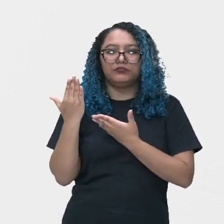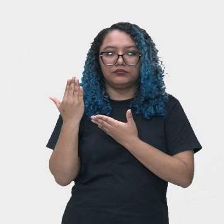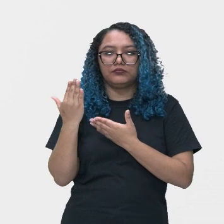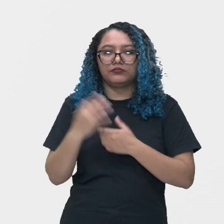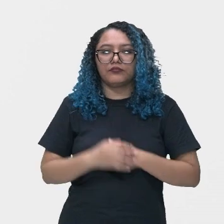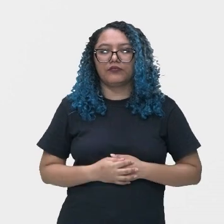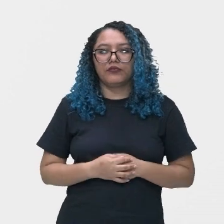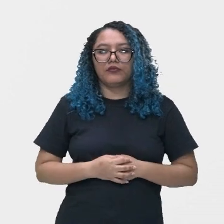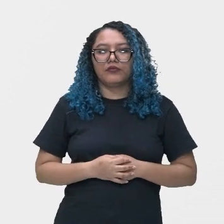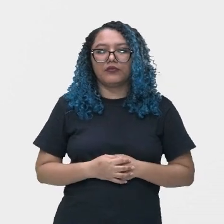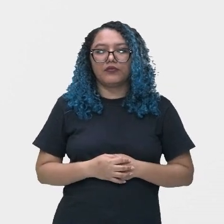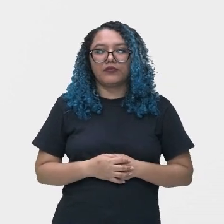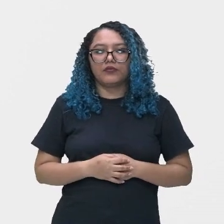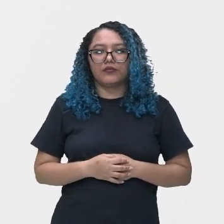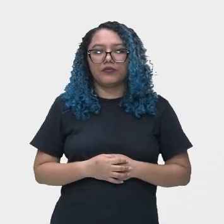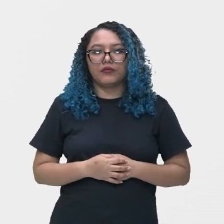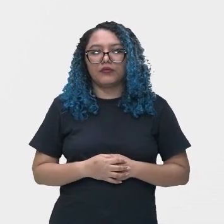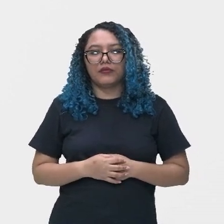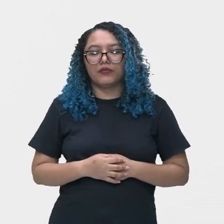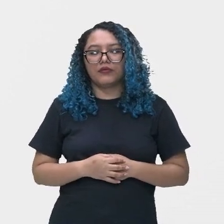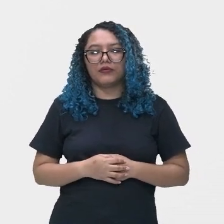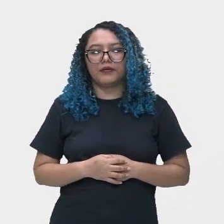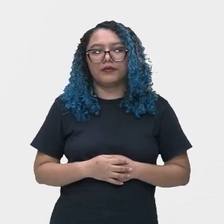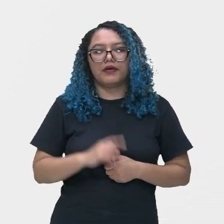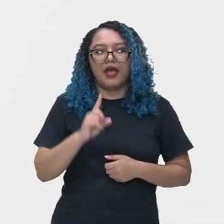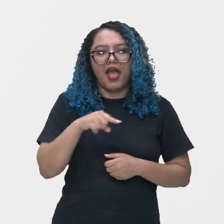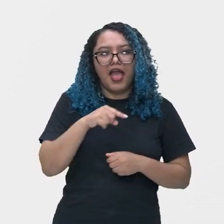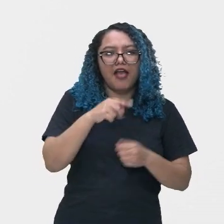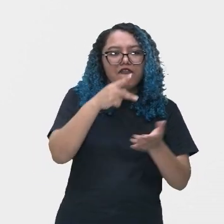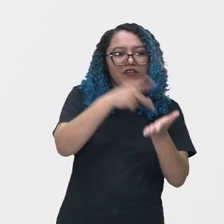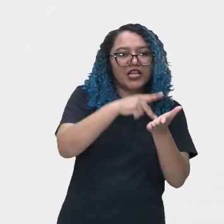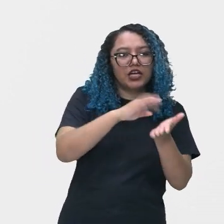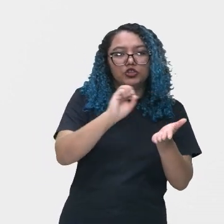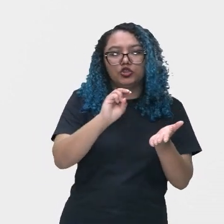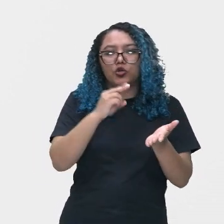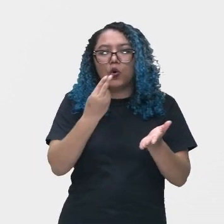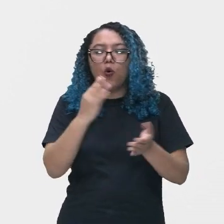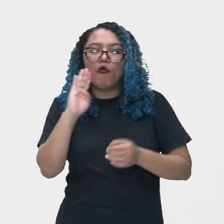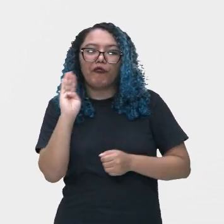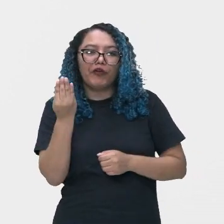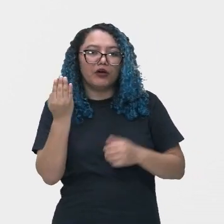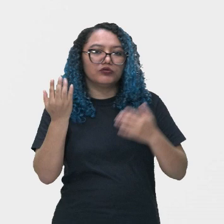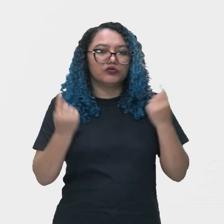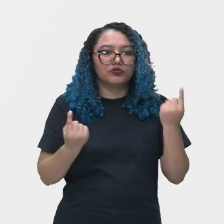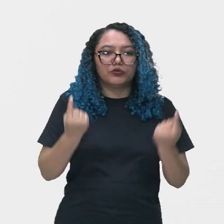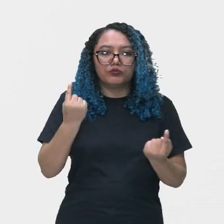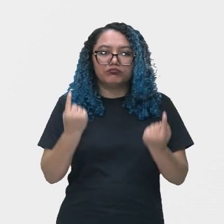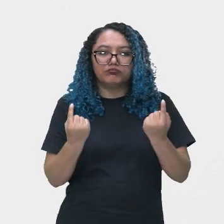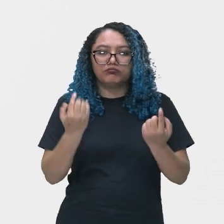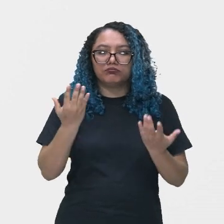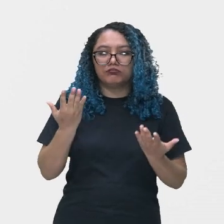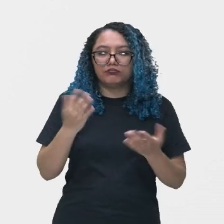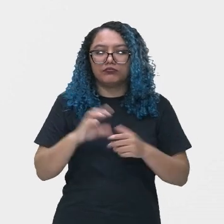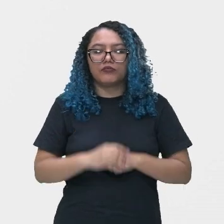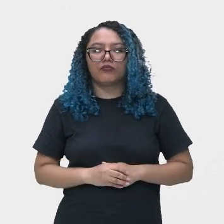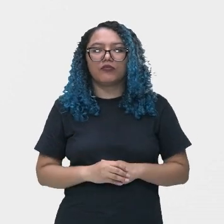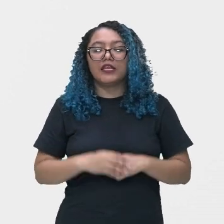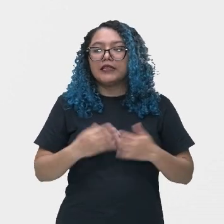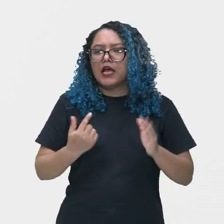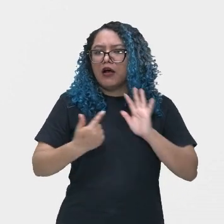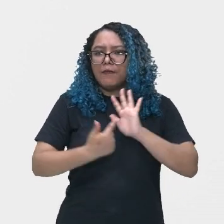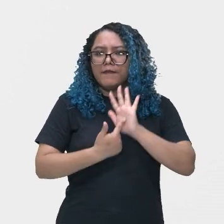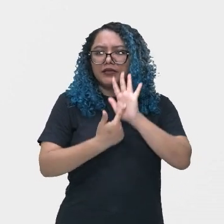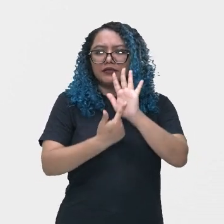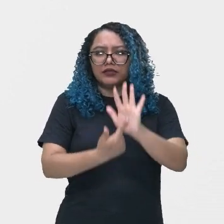faz parte aqui, é verdadeiro ou falso? Uma conexão falsa, então, apresenta uma falsa conexão